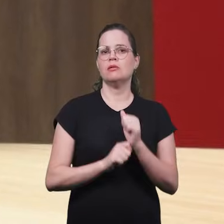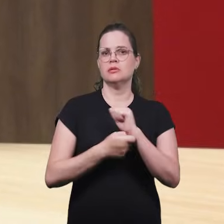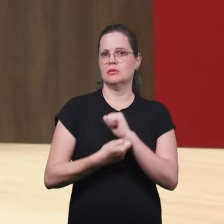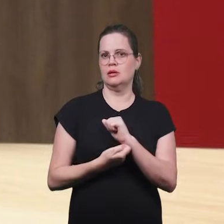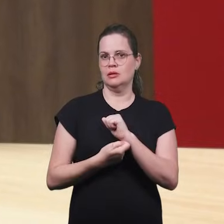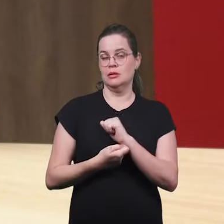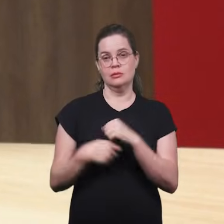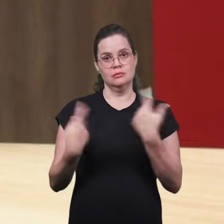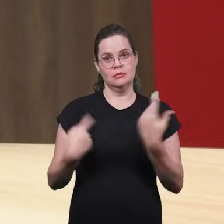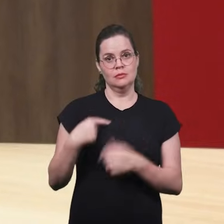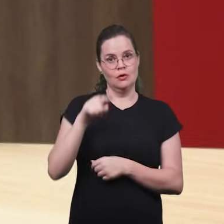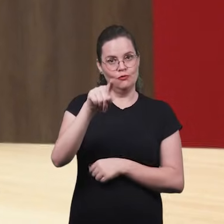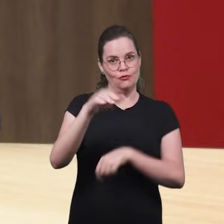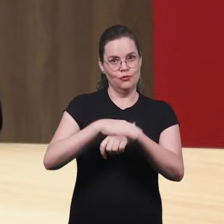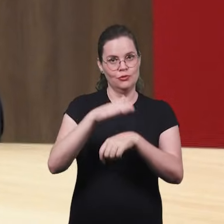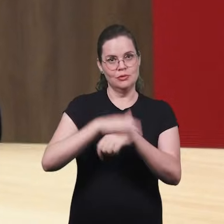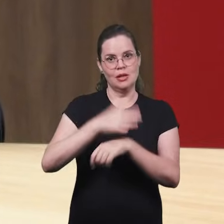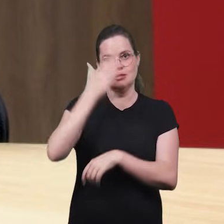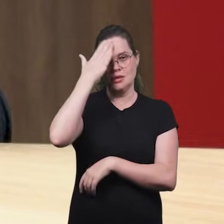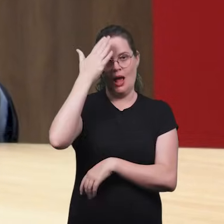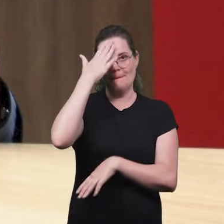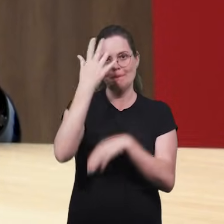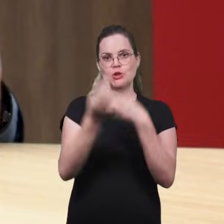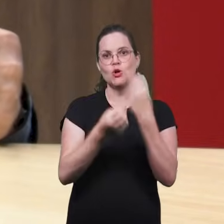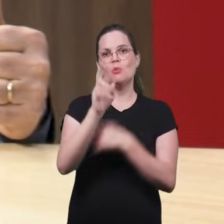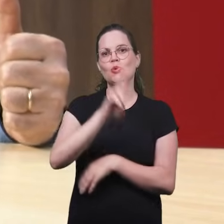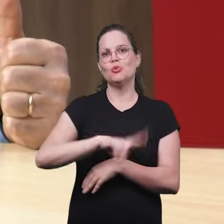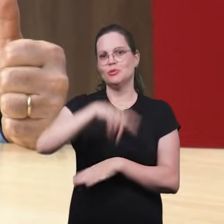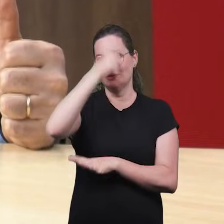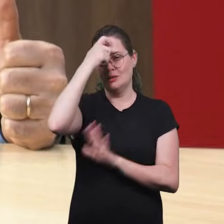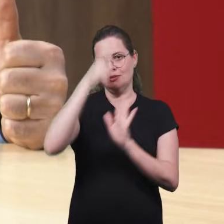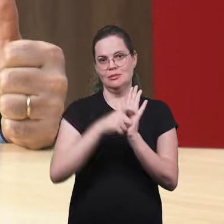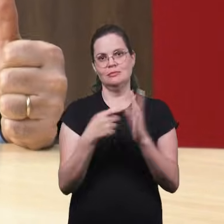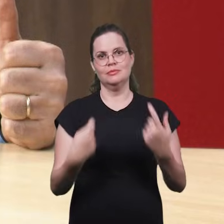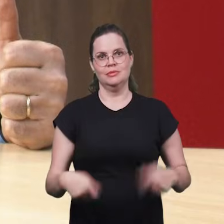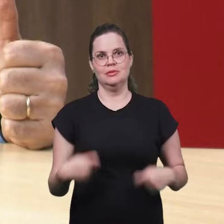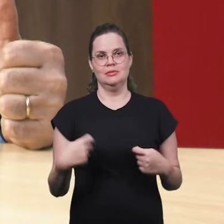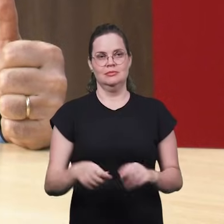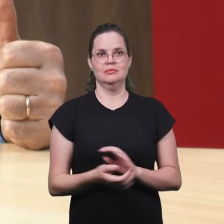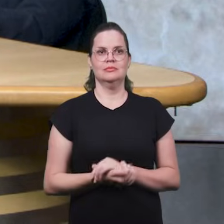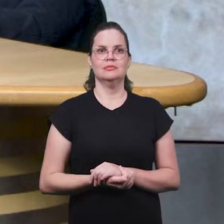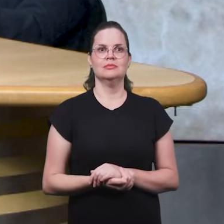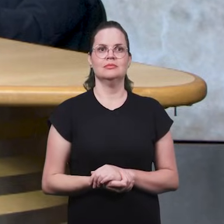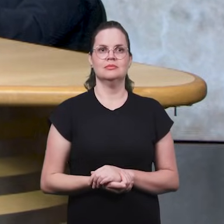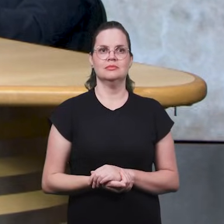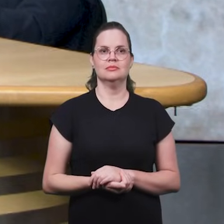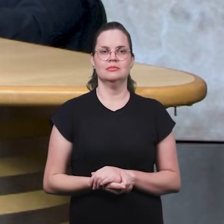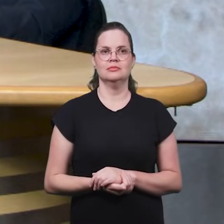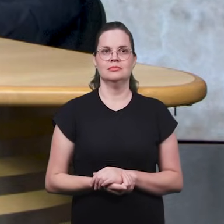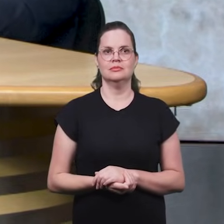segredo? Está em você saber lidar com a inteligência artificial. Correto.